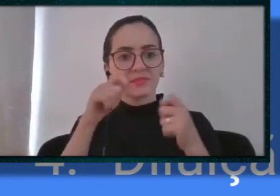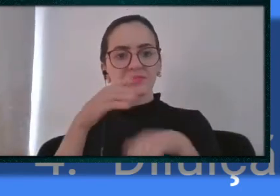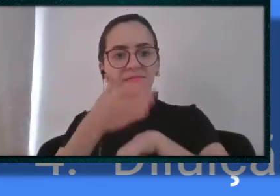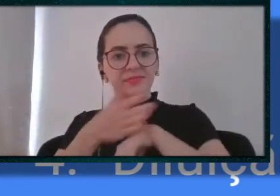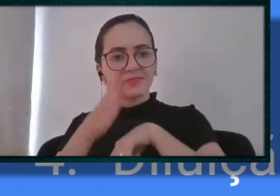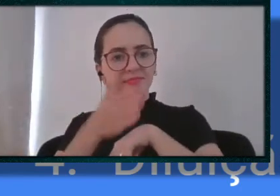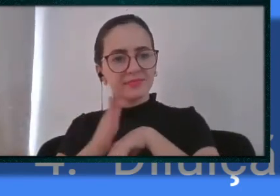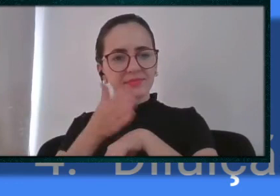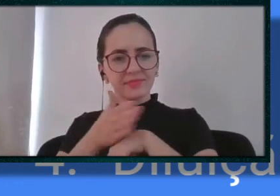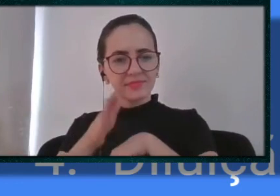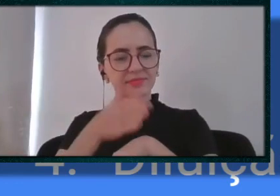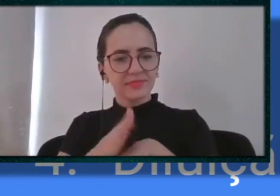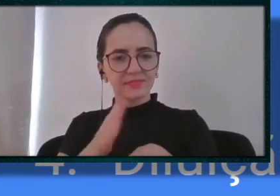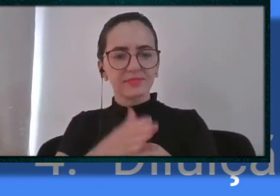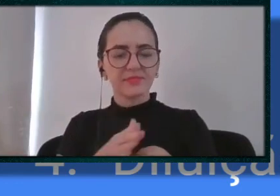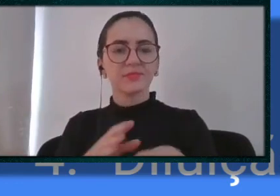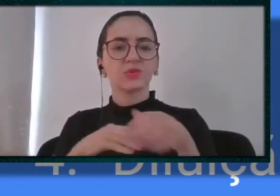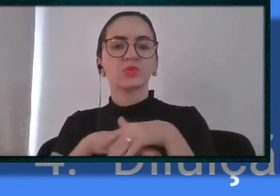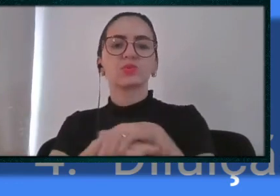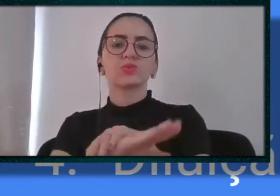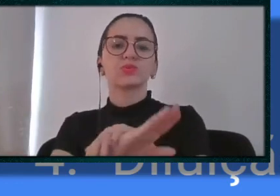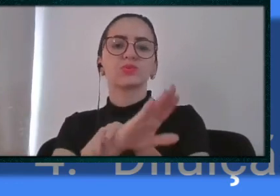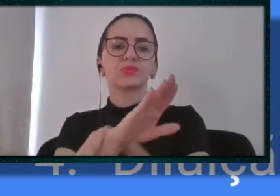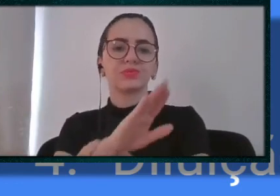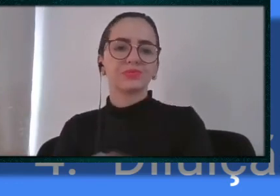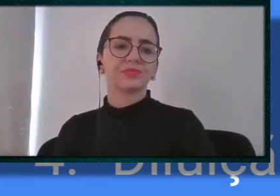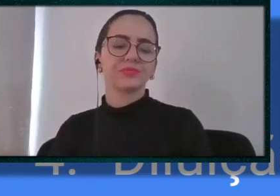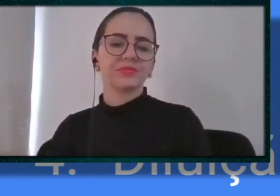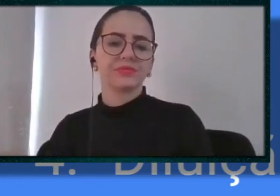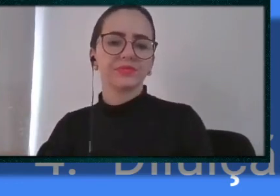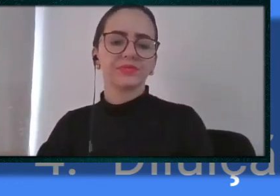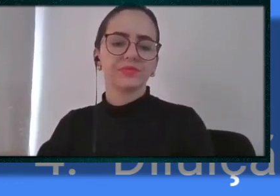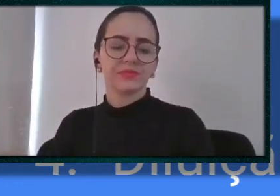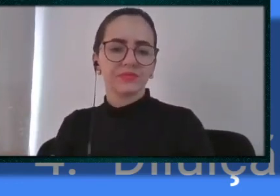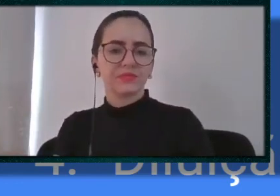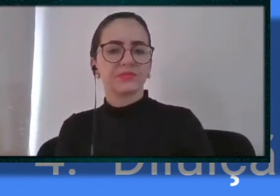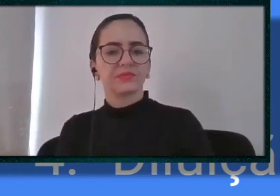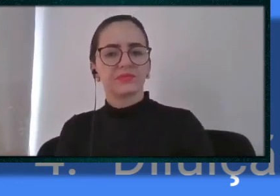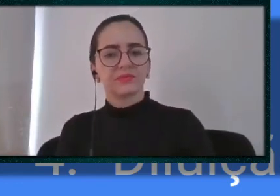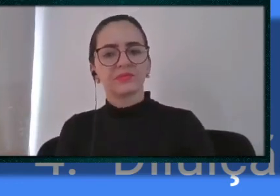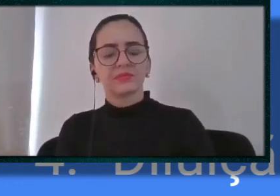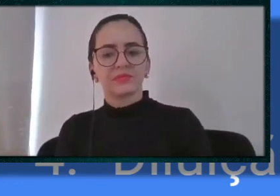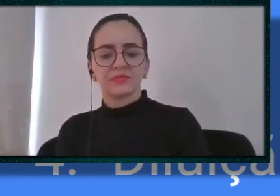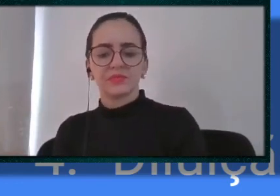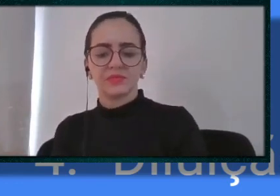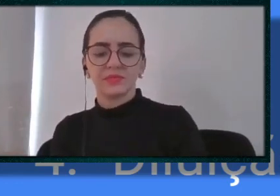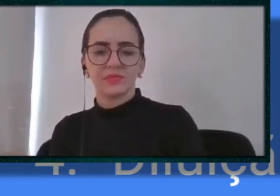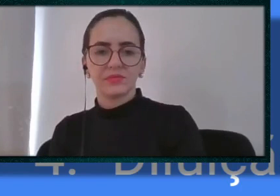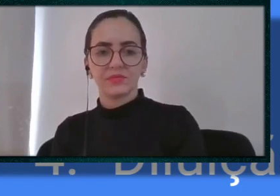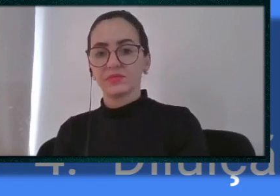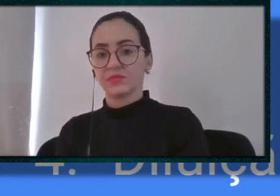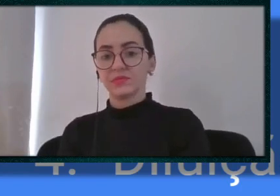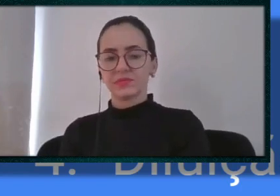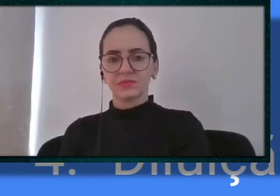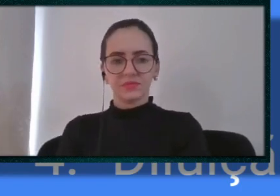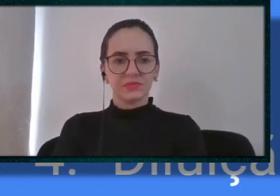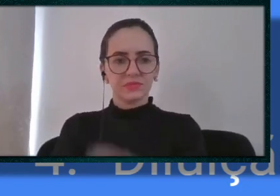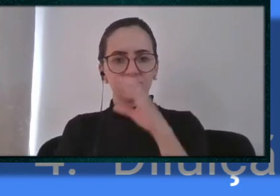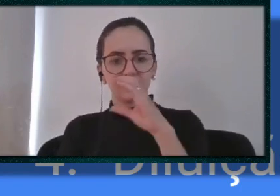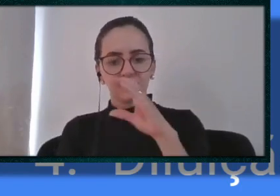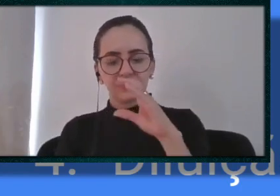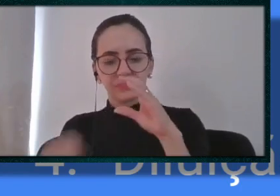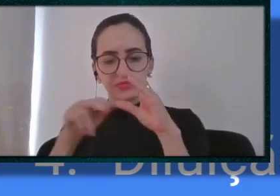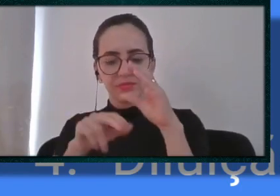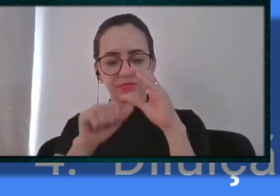acostumando, tá? Aqui, eu falei da concentração do NaCl, a gente não trabalha com a concentração de água, porque ela acaba